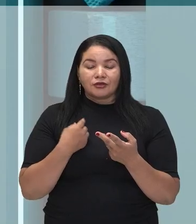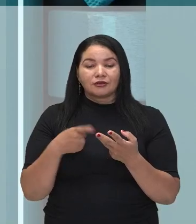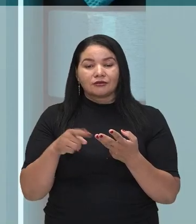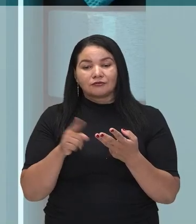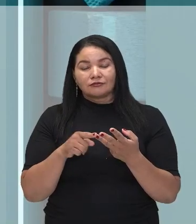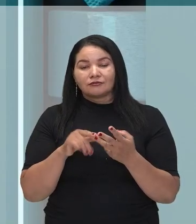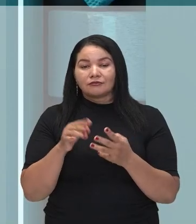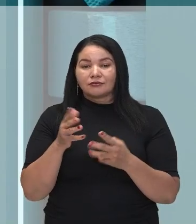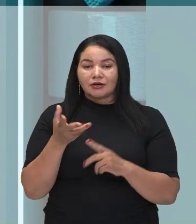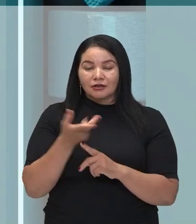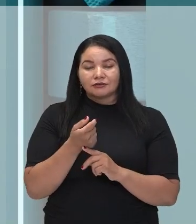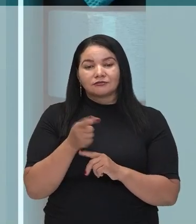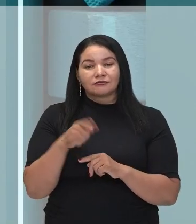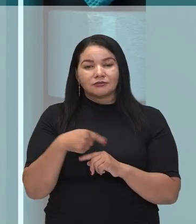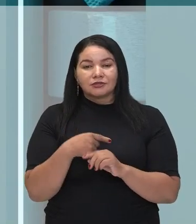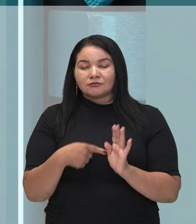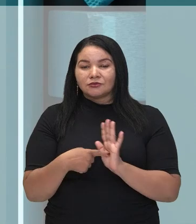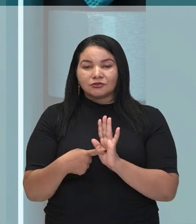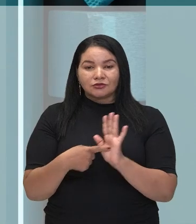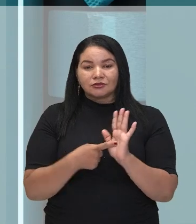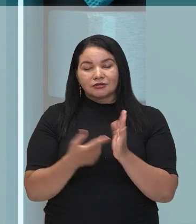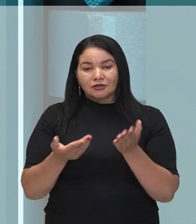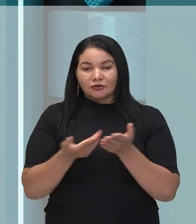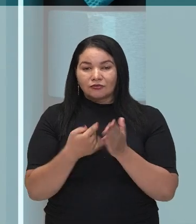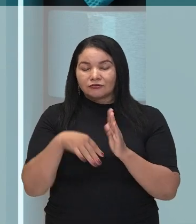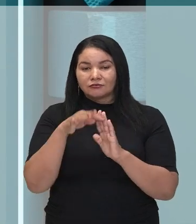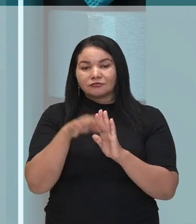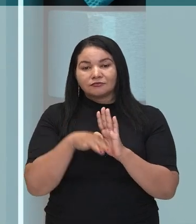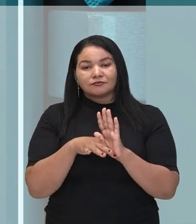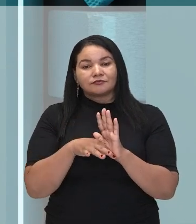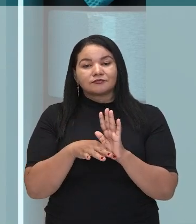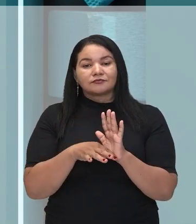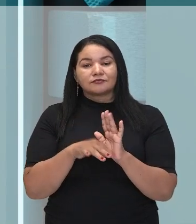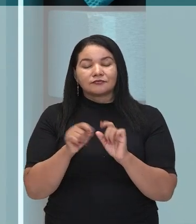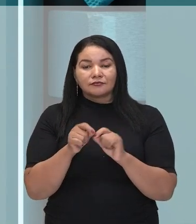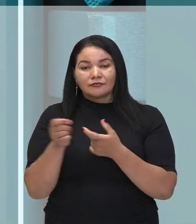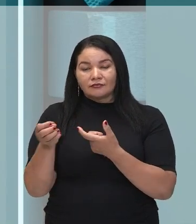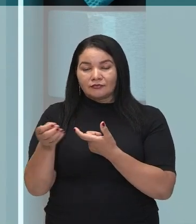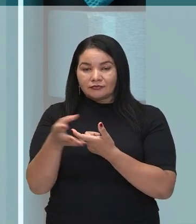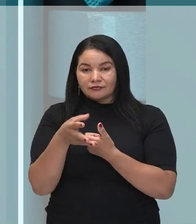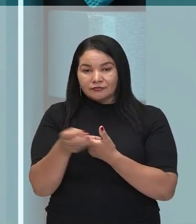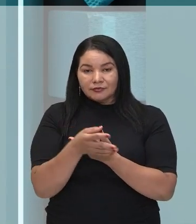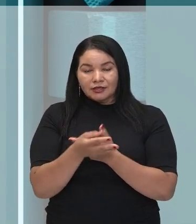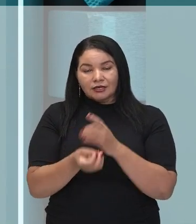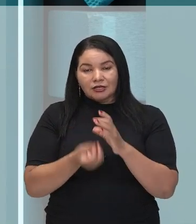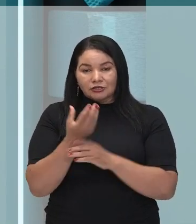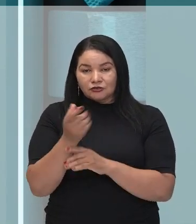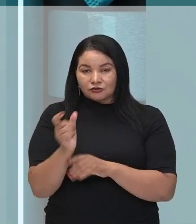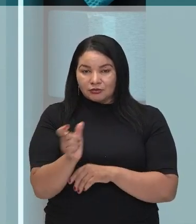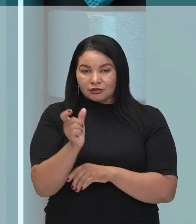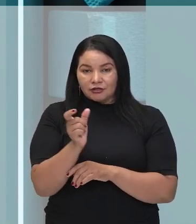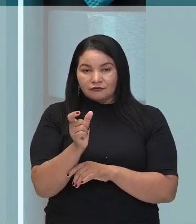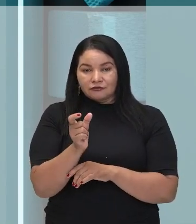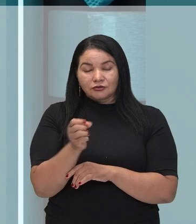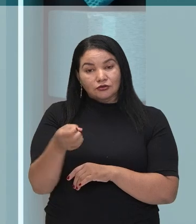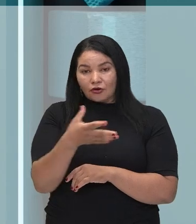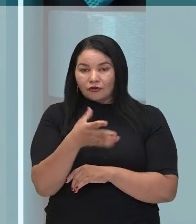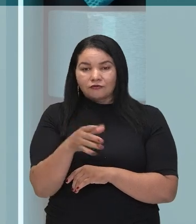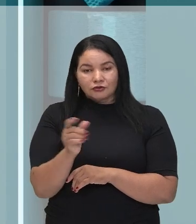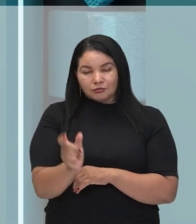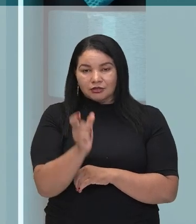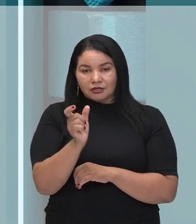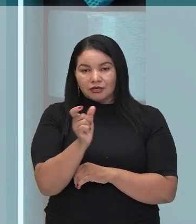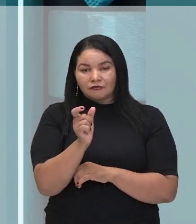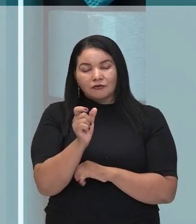indicamos ali, nesse primeiro momento, falamos ali sobre neologismo, criação de palavras, novas palavras que podem